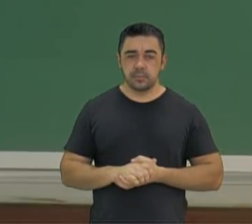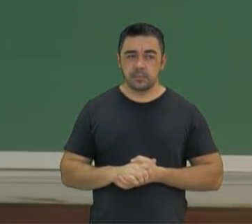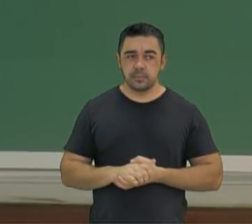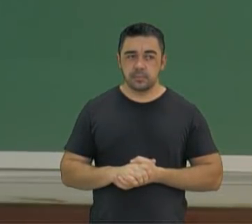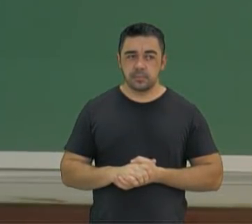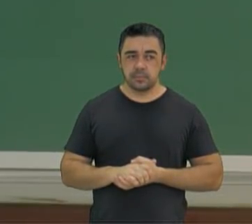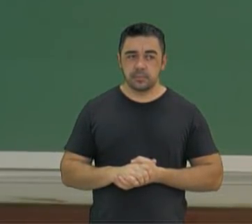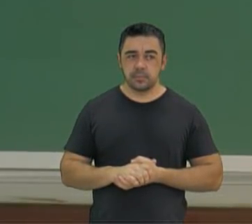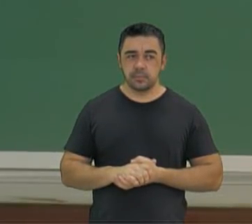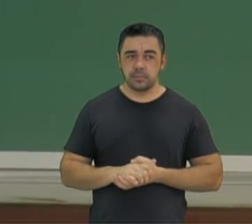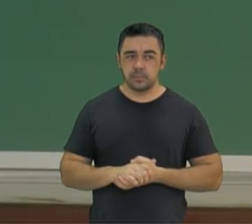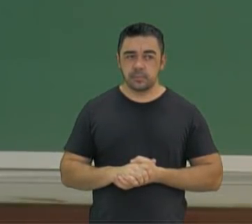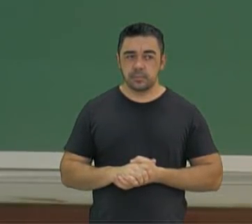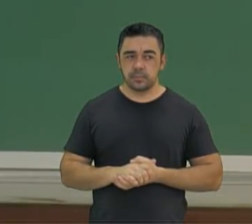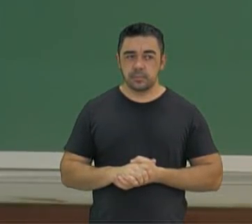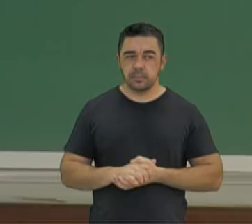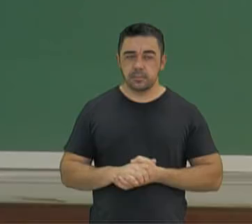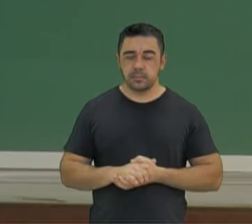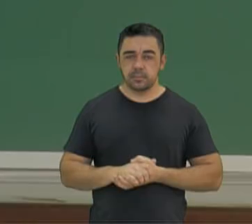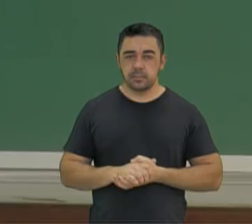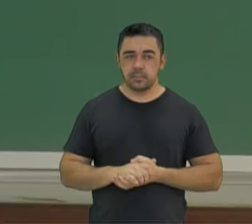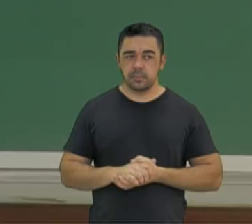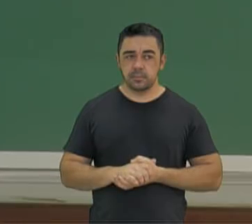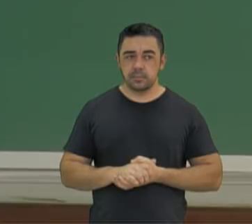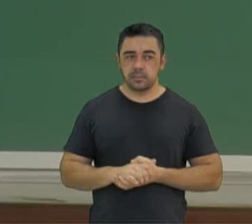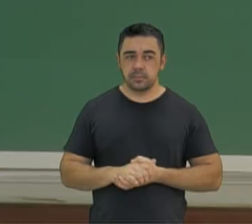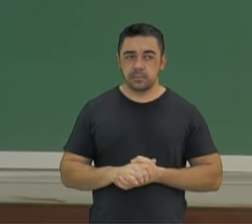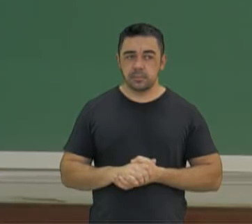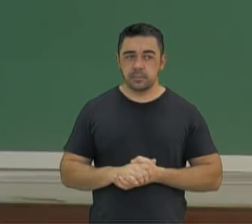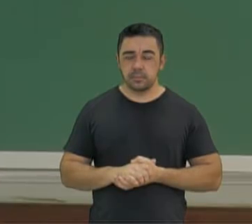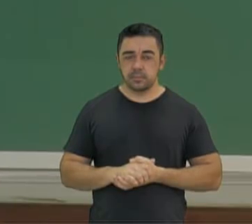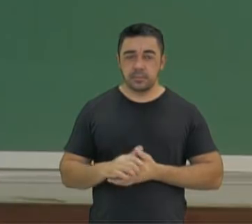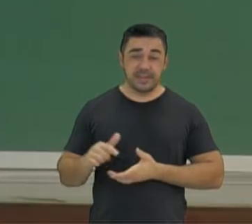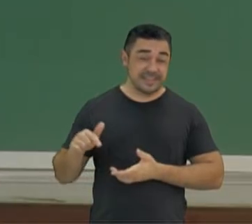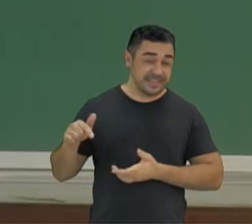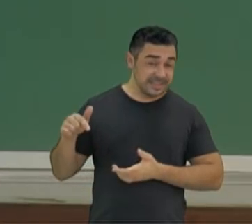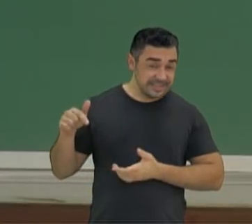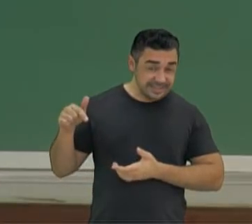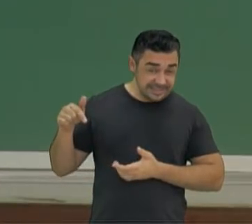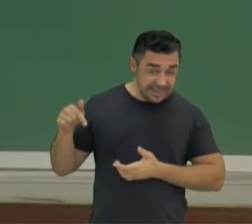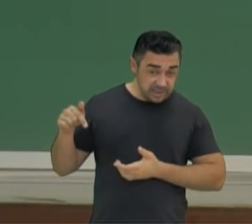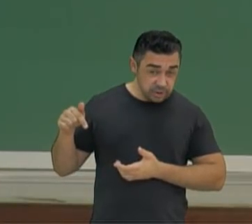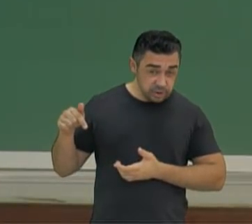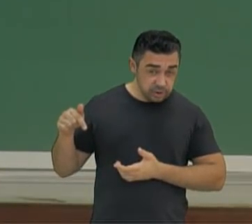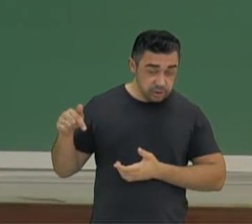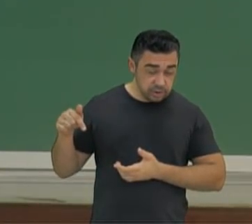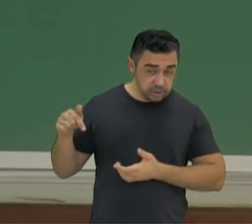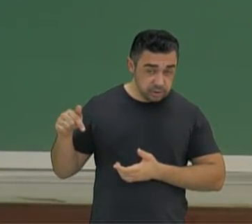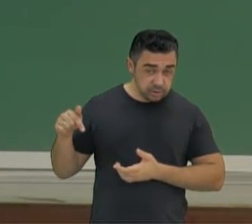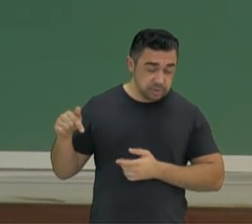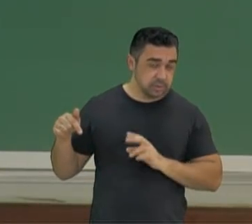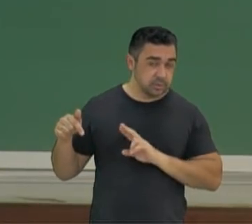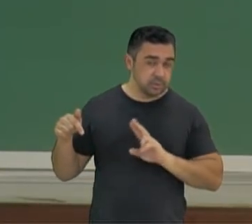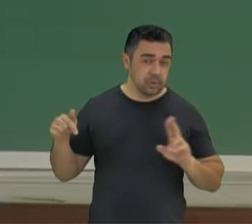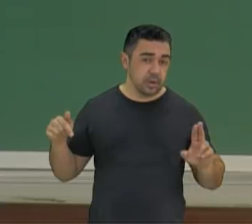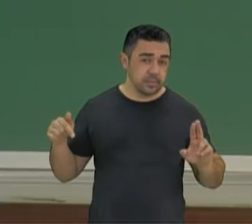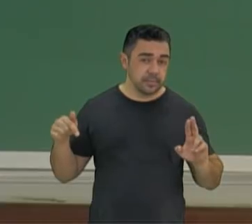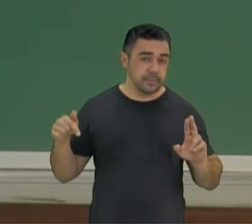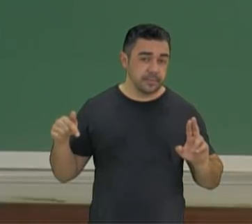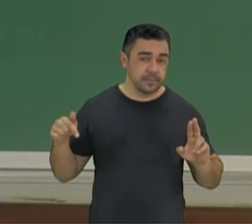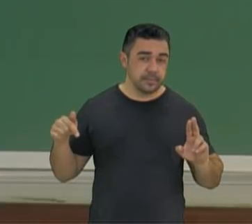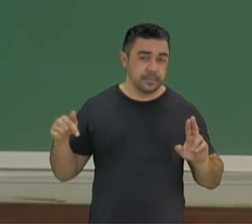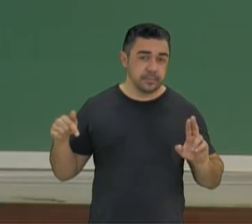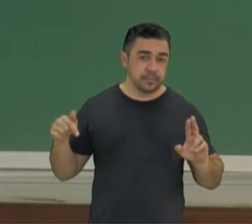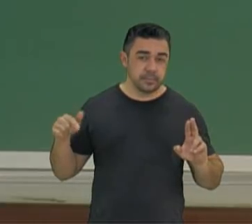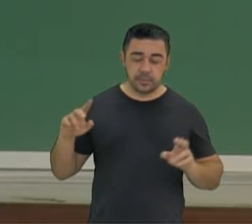2, 3, 4, 5, 6, 7. Qual é o polígono que tem 7 lados mesmo?